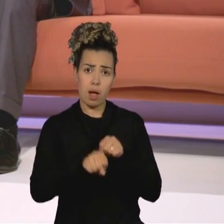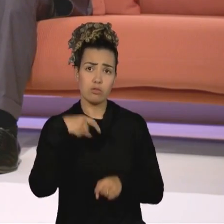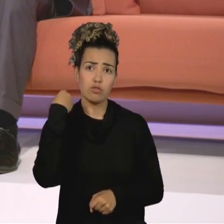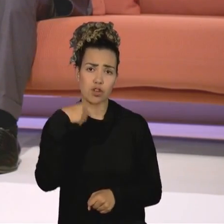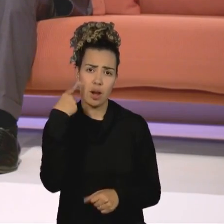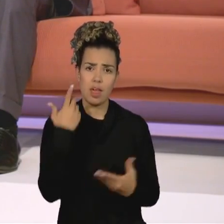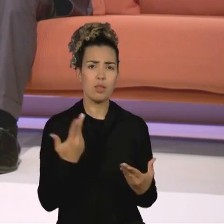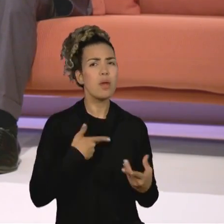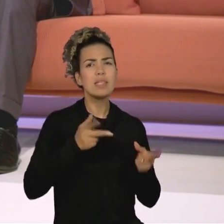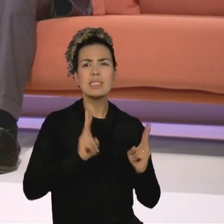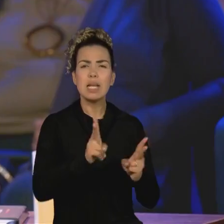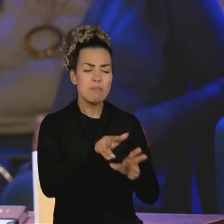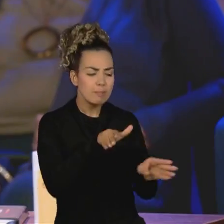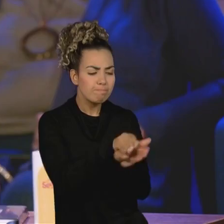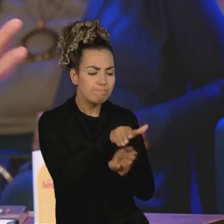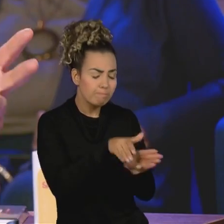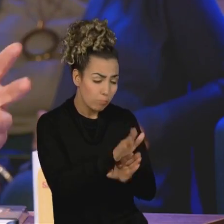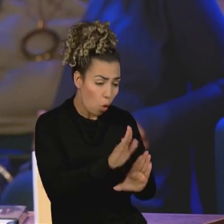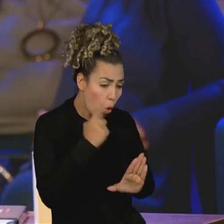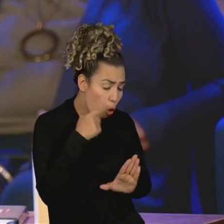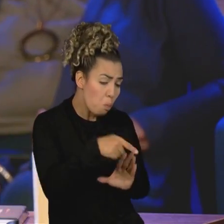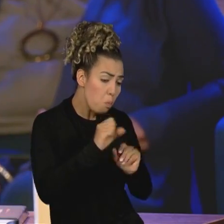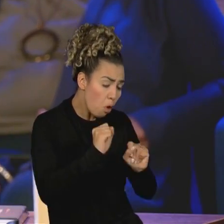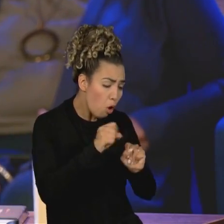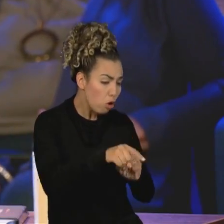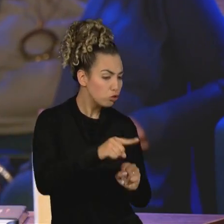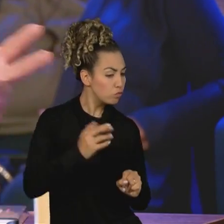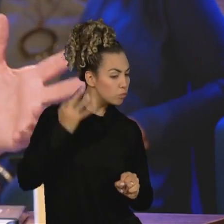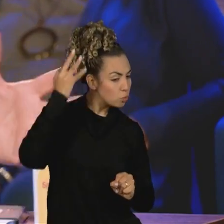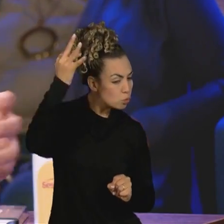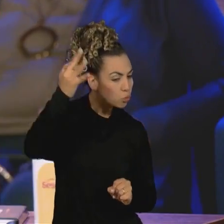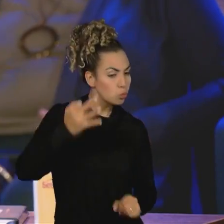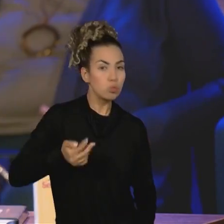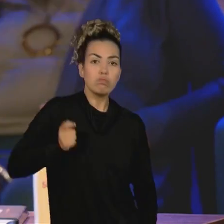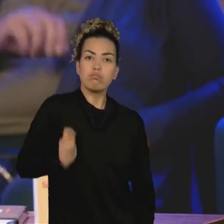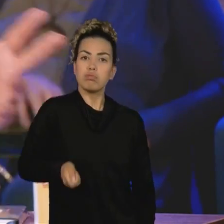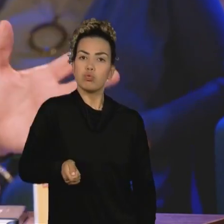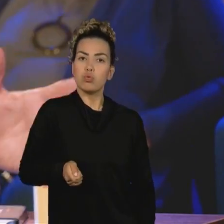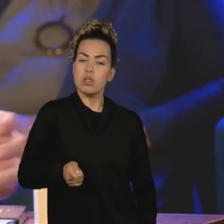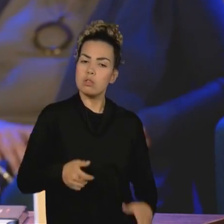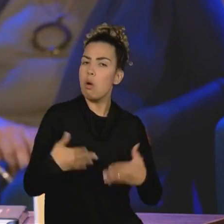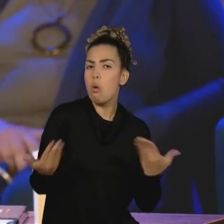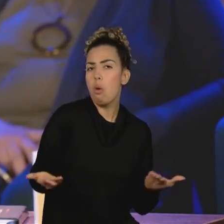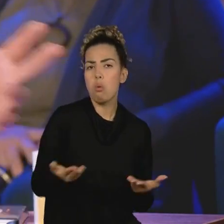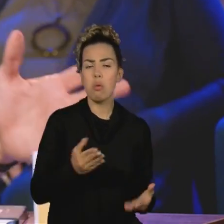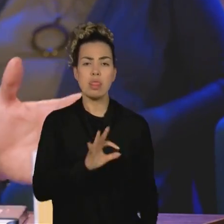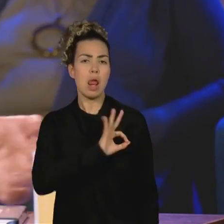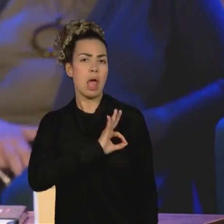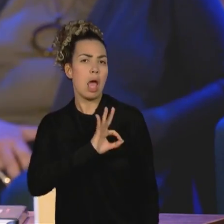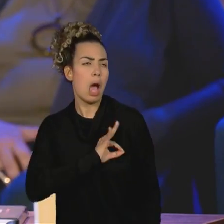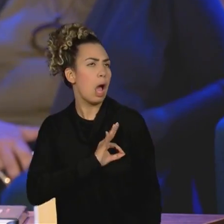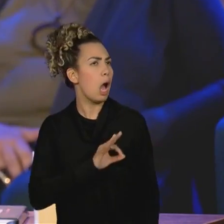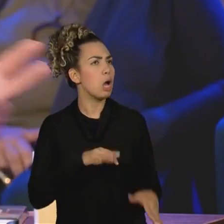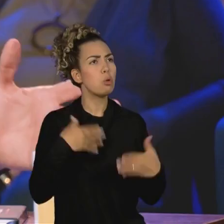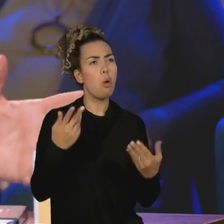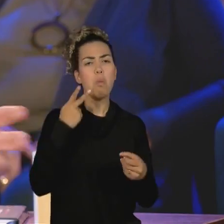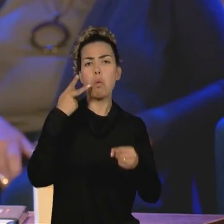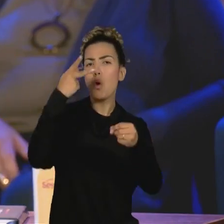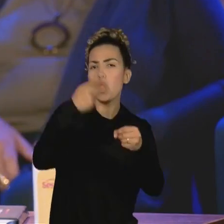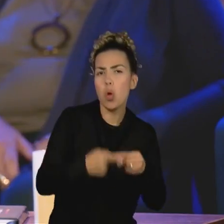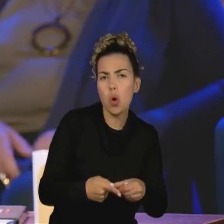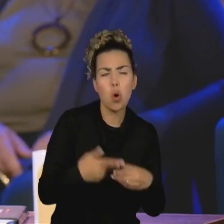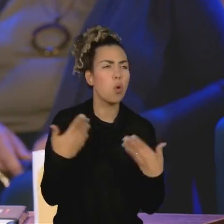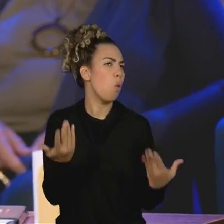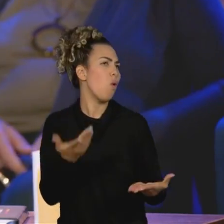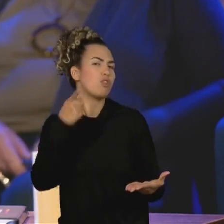assim: você pode vir a ser um juiz, né? Pode ser um delegado, pode ser um promotor, pode ser um diplomata, pode ser um advogado,